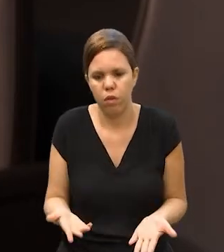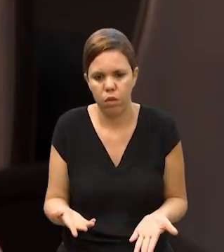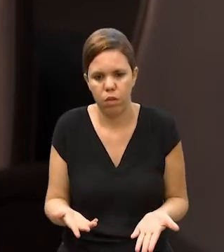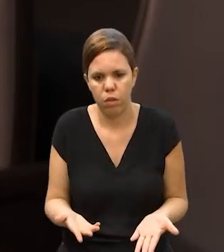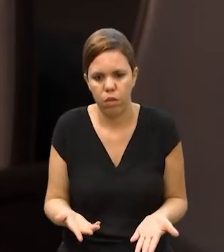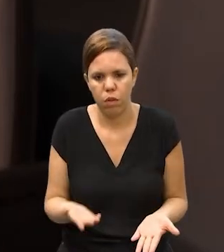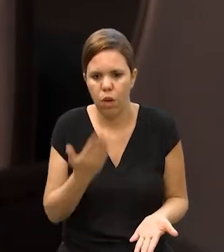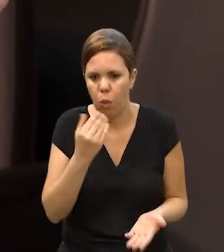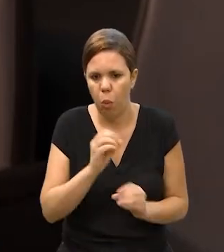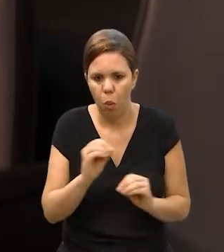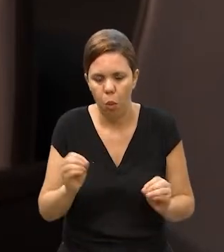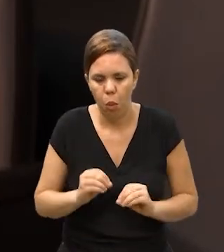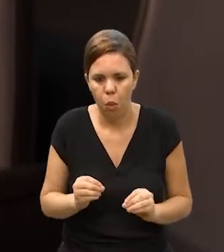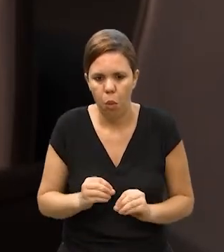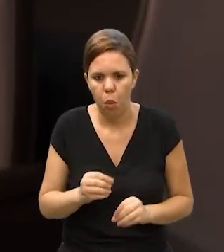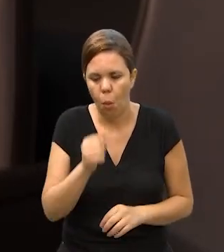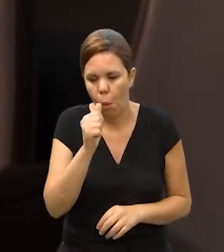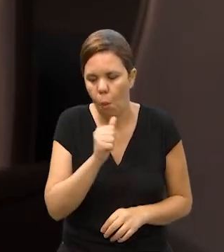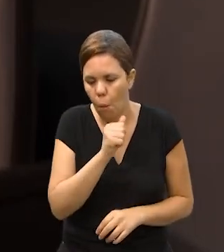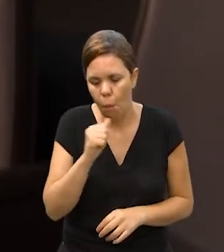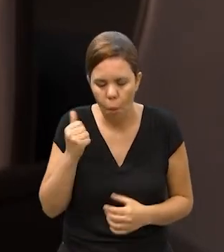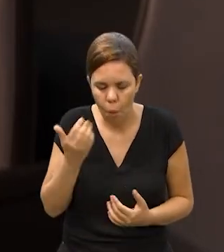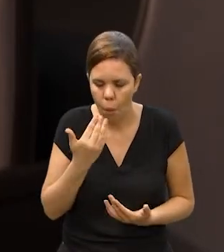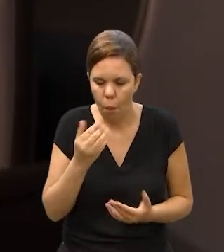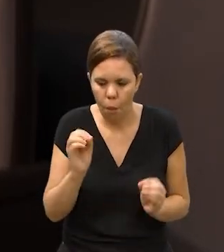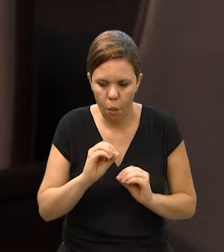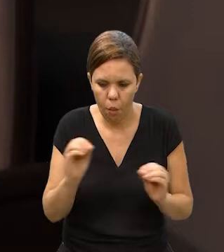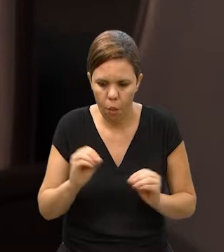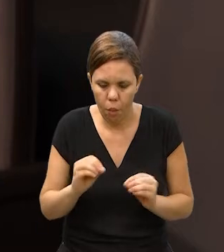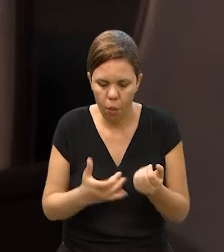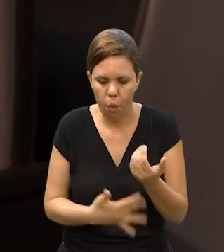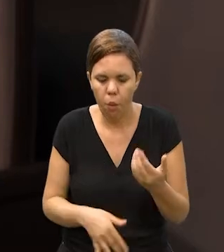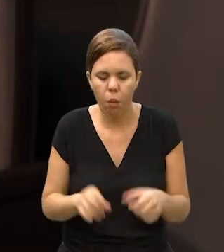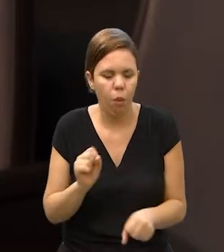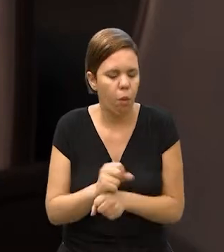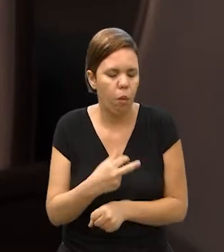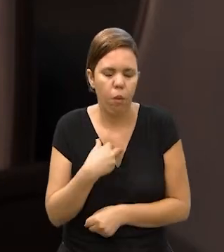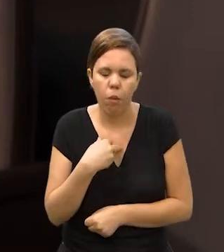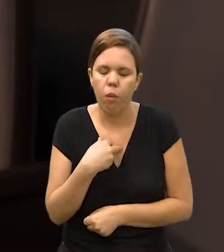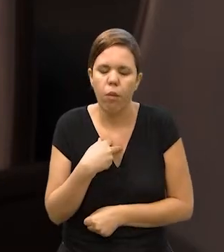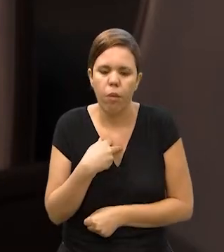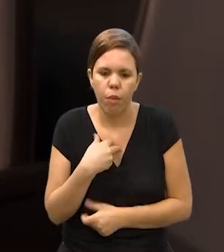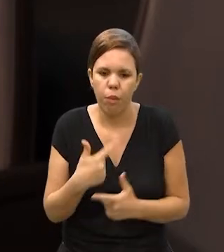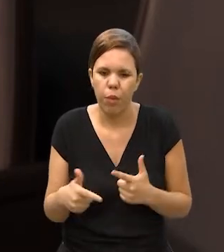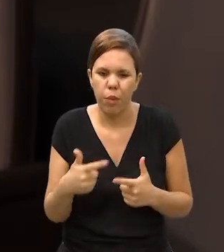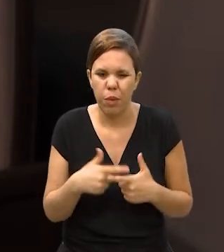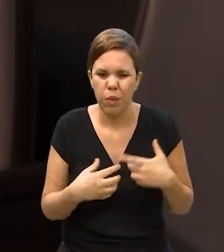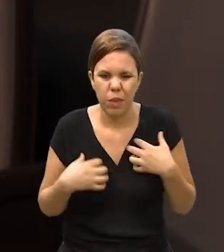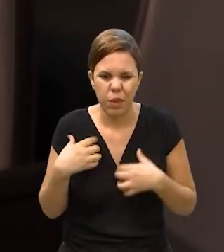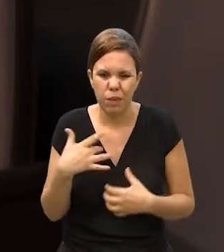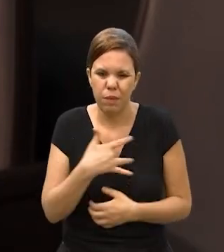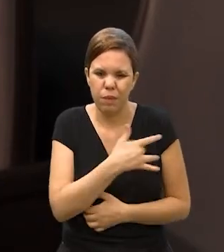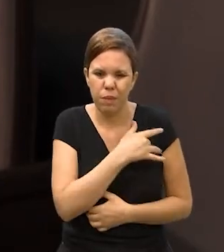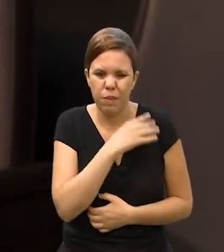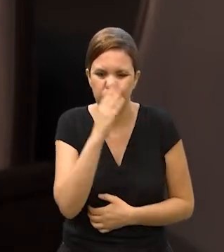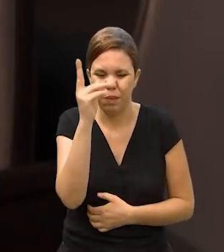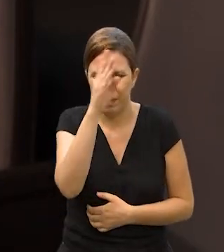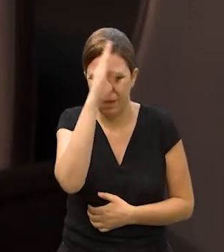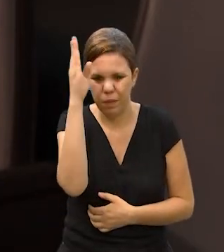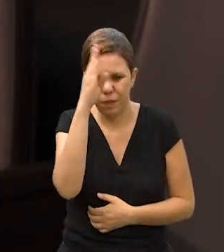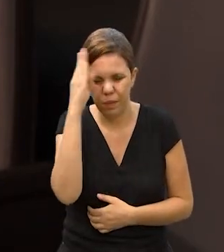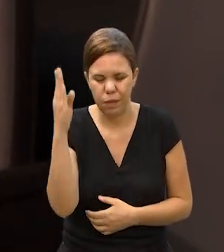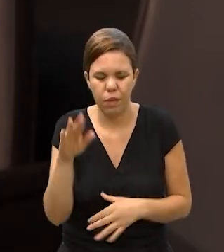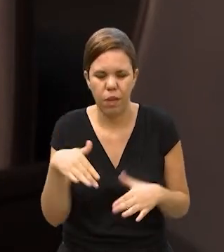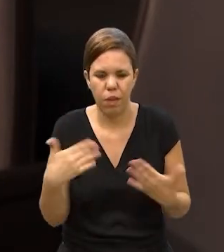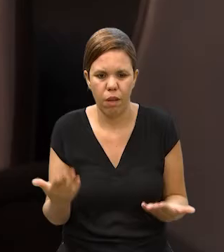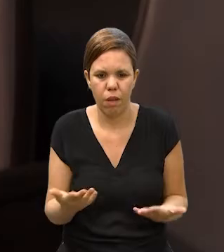ficam sem comer, ficam em jejum para fazer aquele exame de sangue e não podem esperar, podendo ter aí, causar algum mal